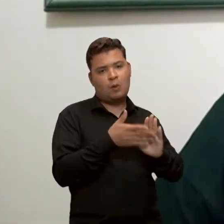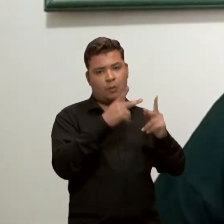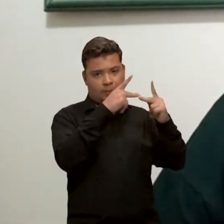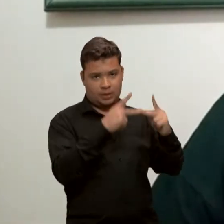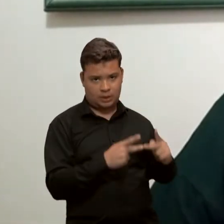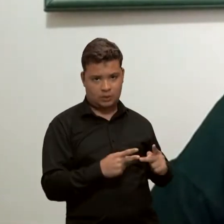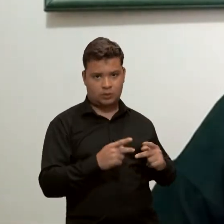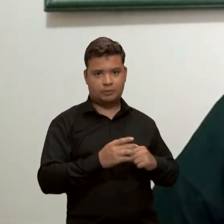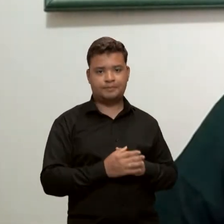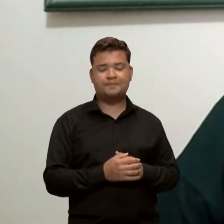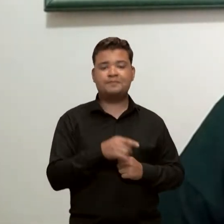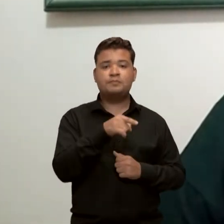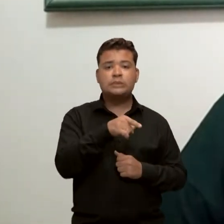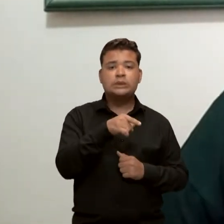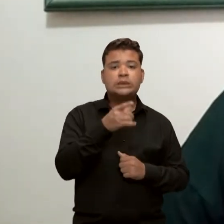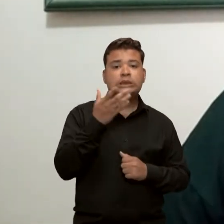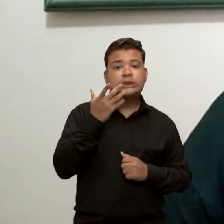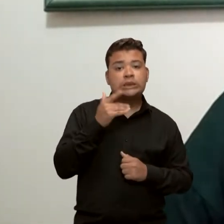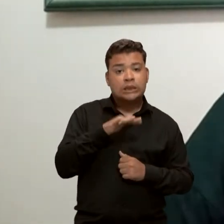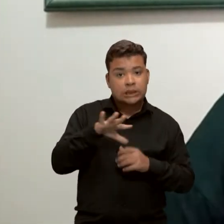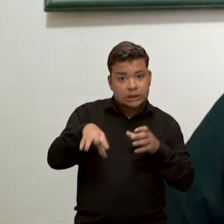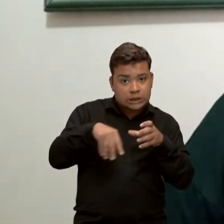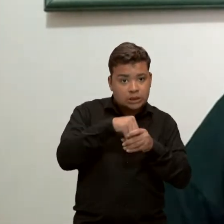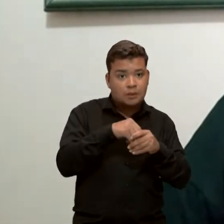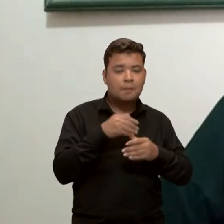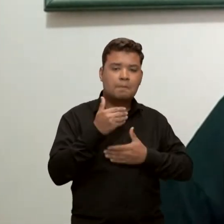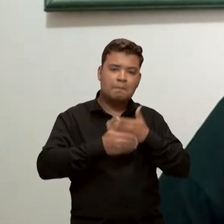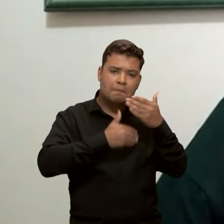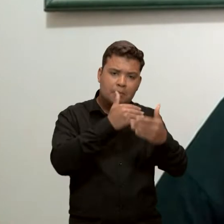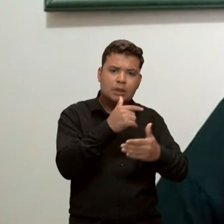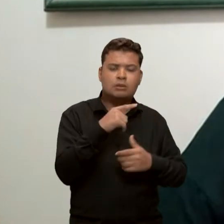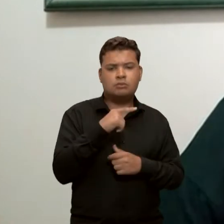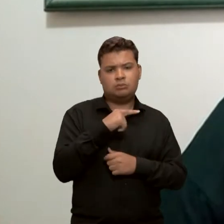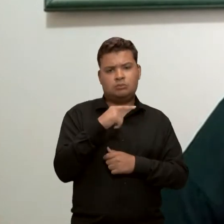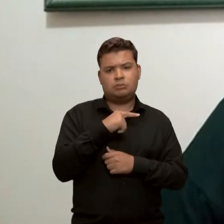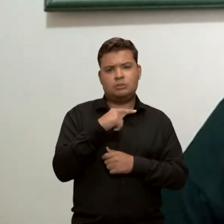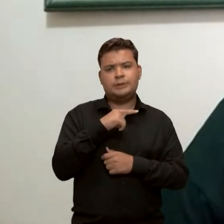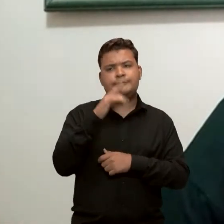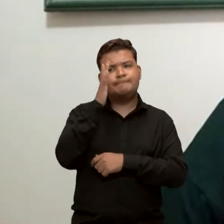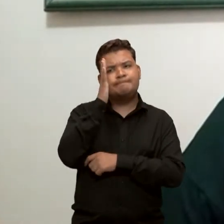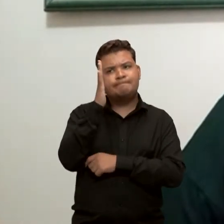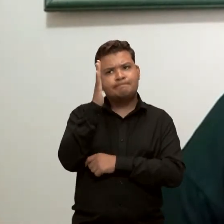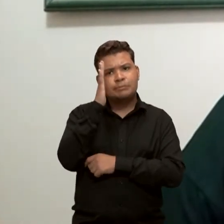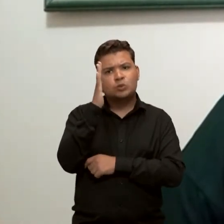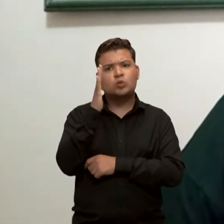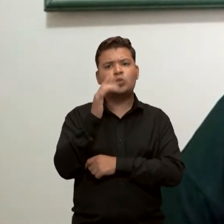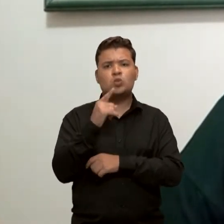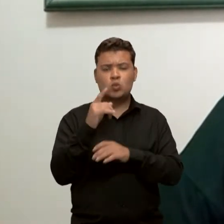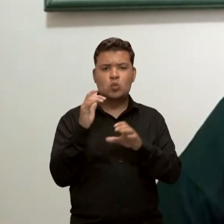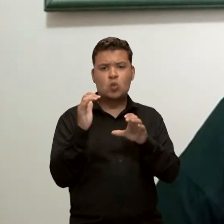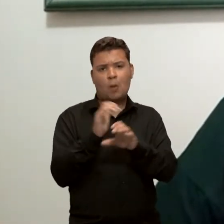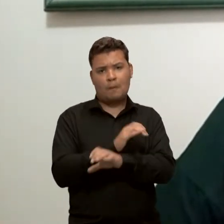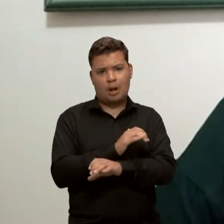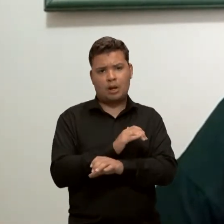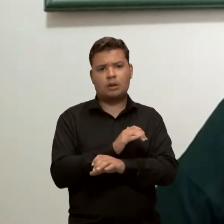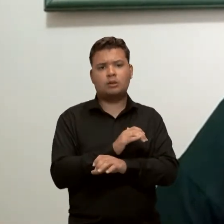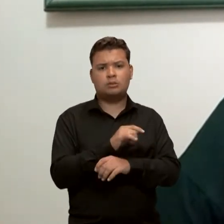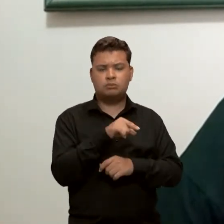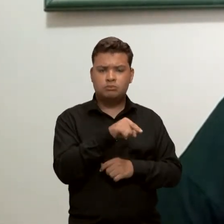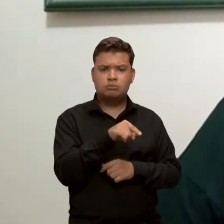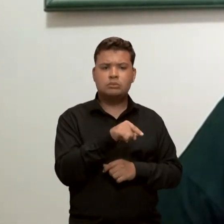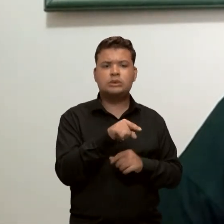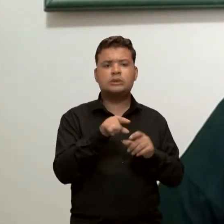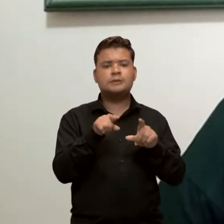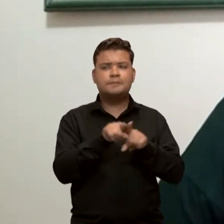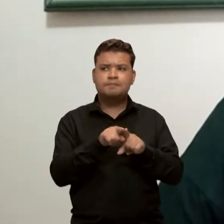elas vivenciam esses processos, elas vão apropriando-se de um pensamento mais complexo, aprendendo e avançando